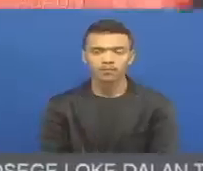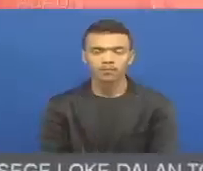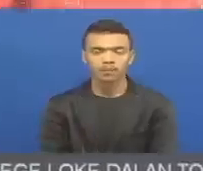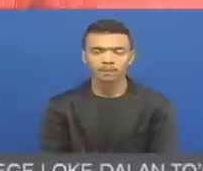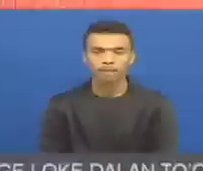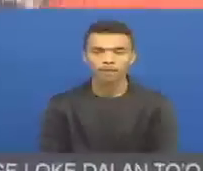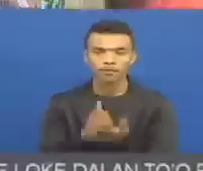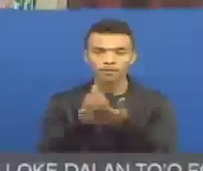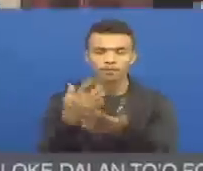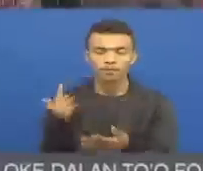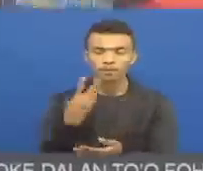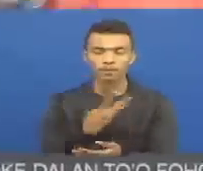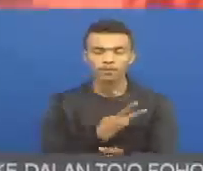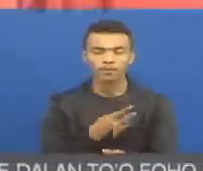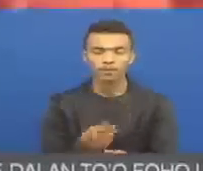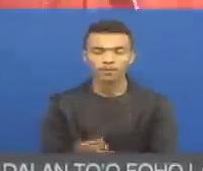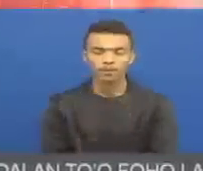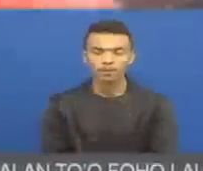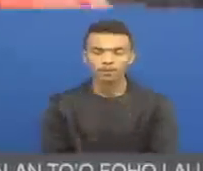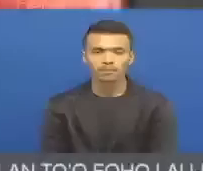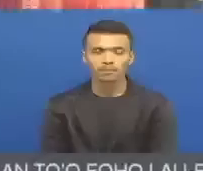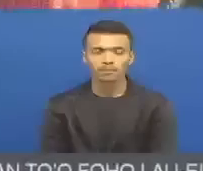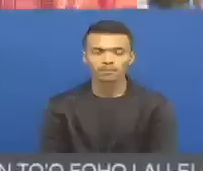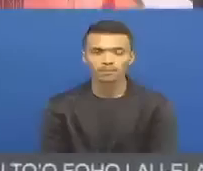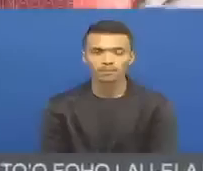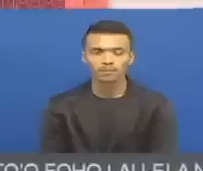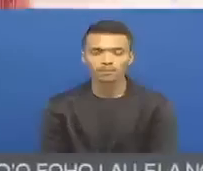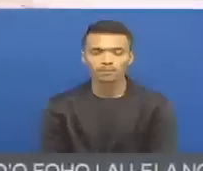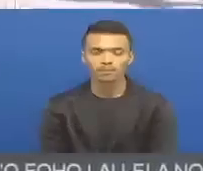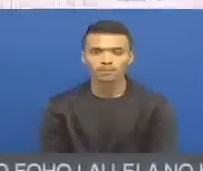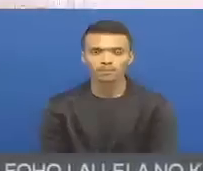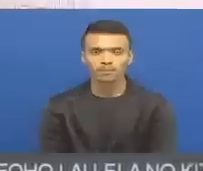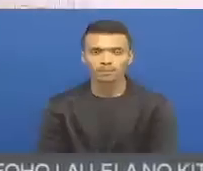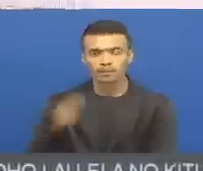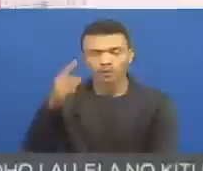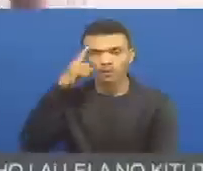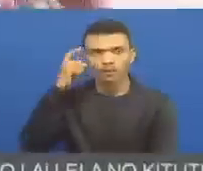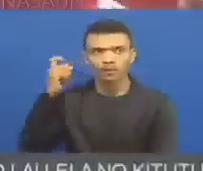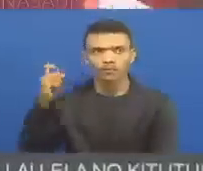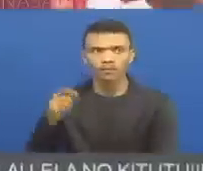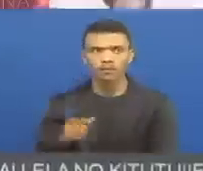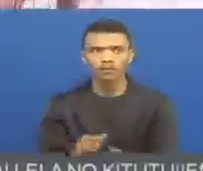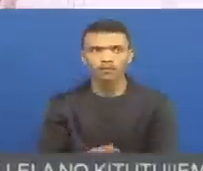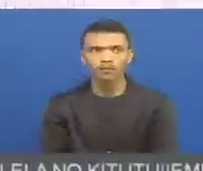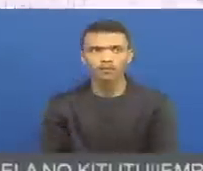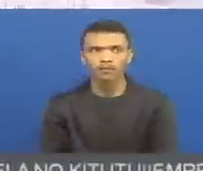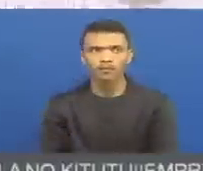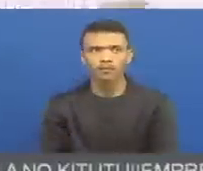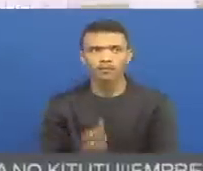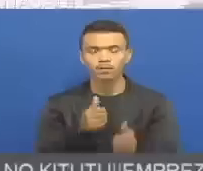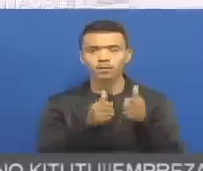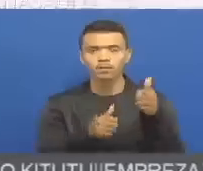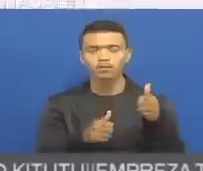ita para ita controle na fatia no mercado. Tamba, produto nem circula no mercado, então o risco vai aí, tem nem consumo, sira. Tu ele tá tendo